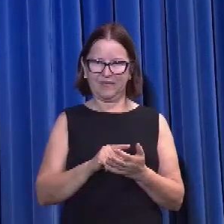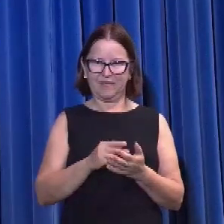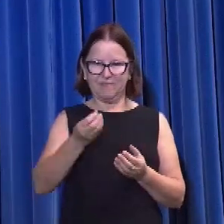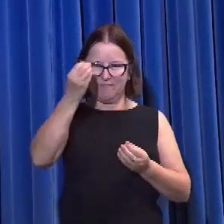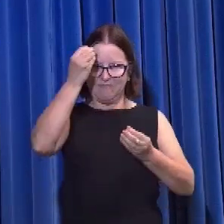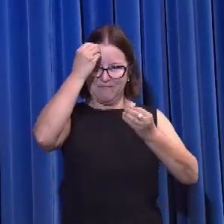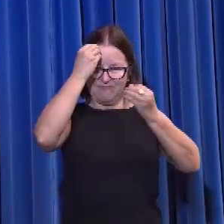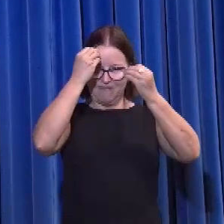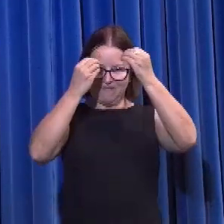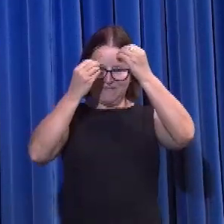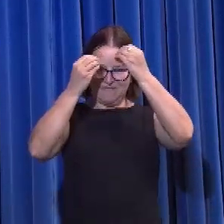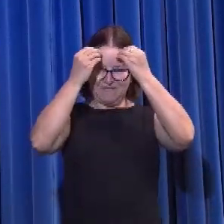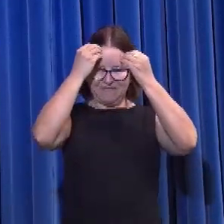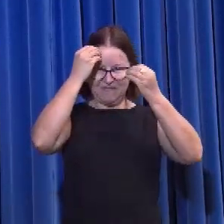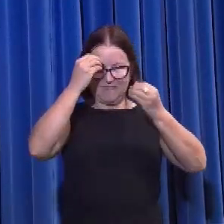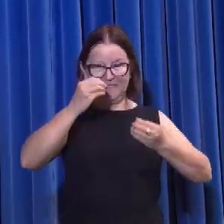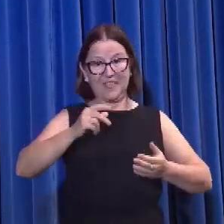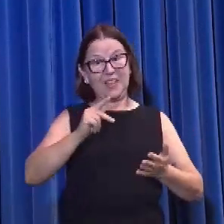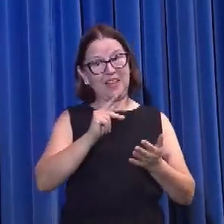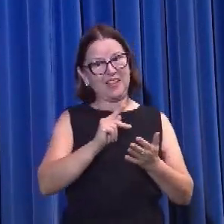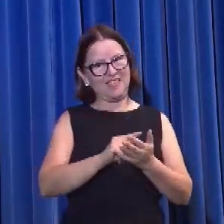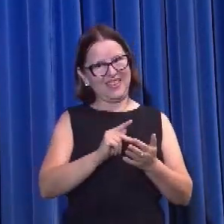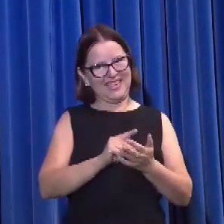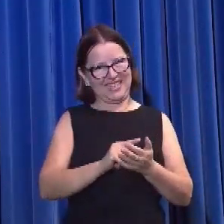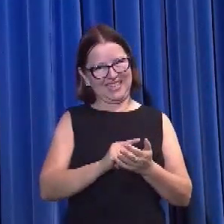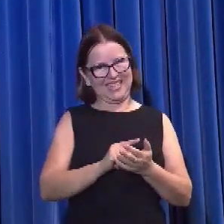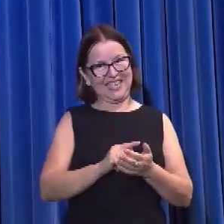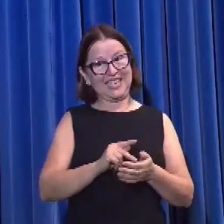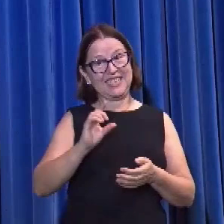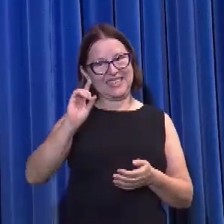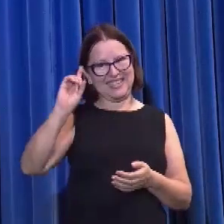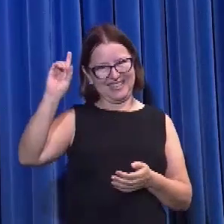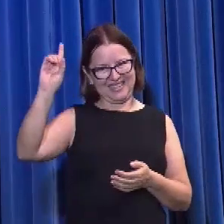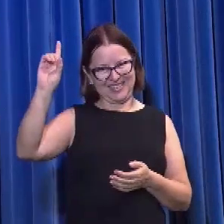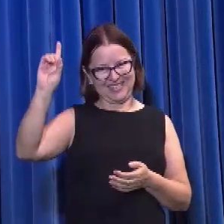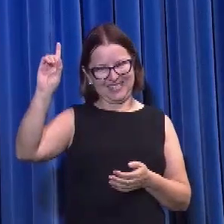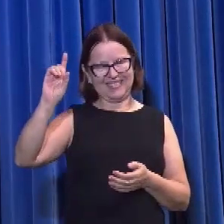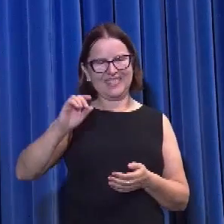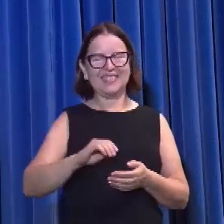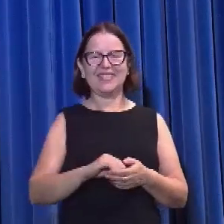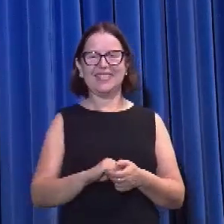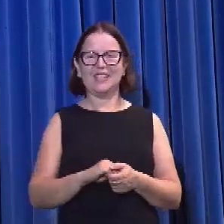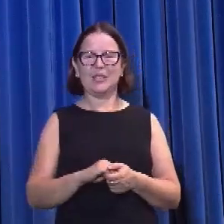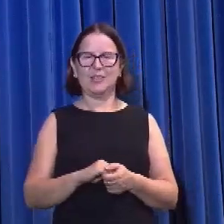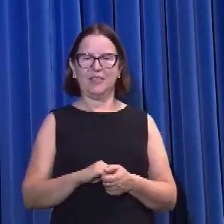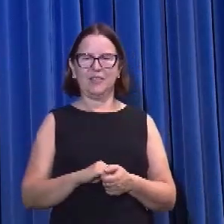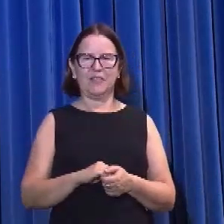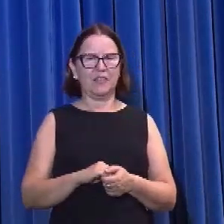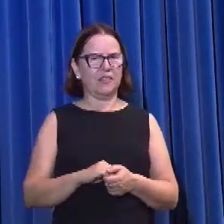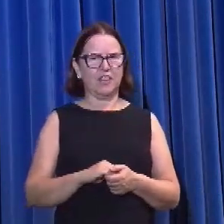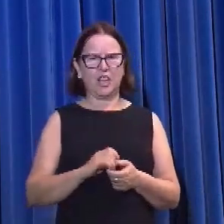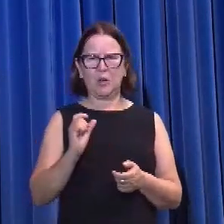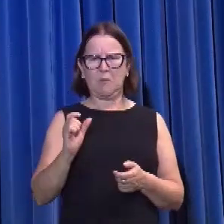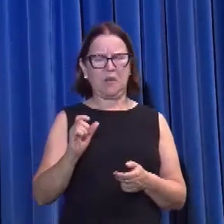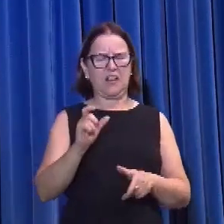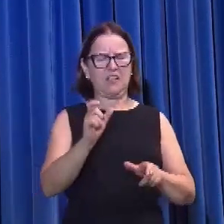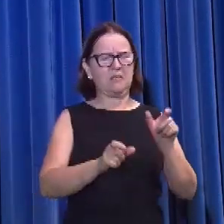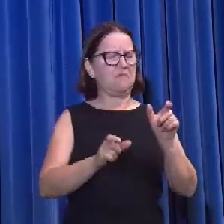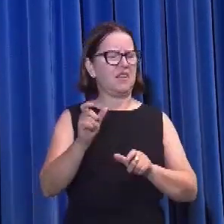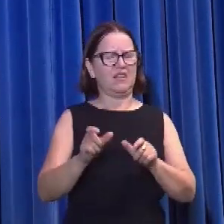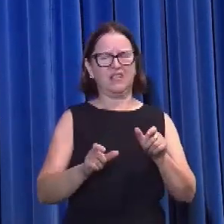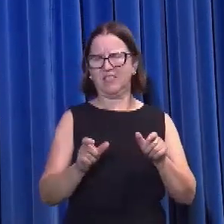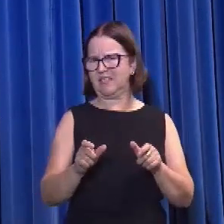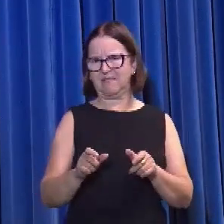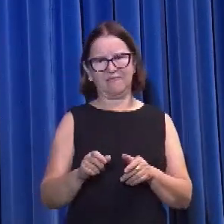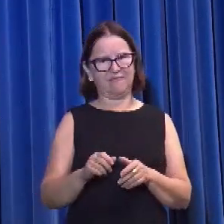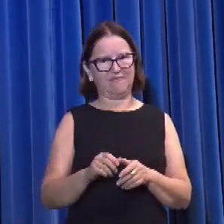internalizamos esta verdade como verdade de Deus, não como palavra de homem, mas como